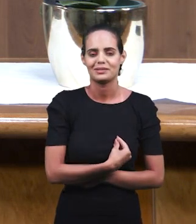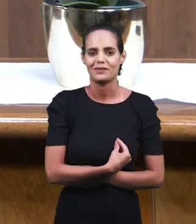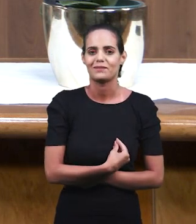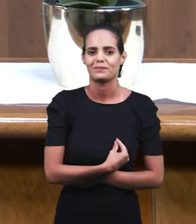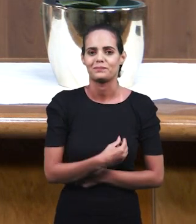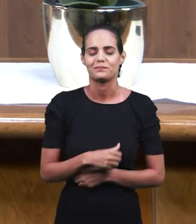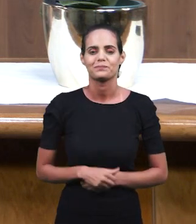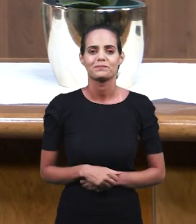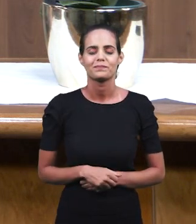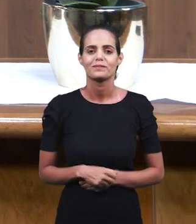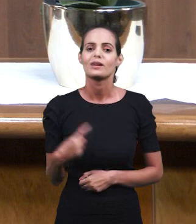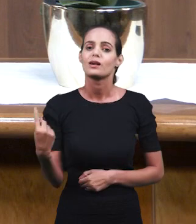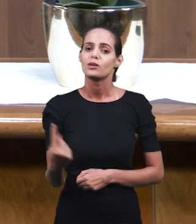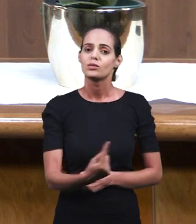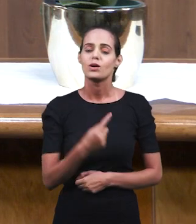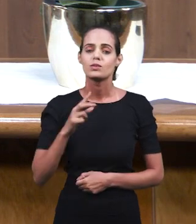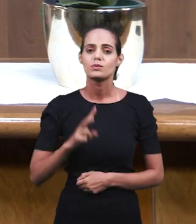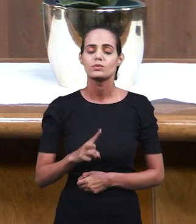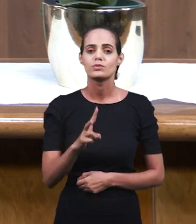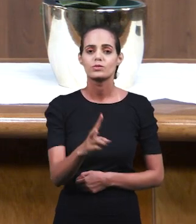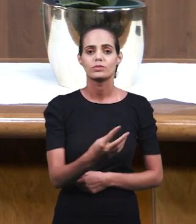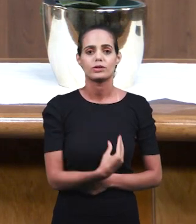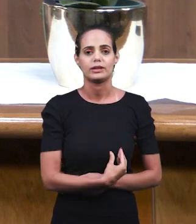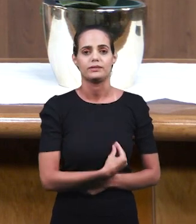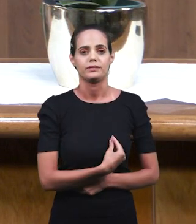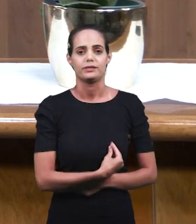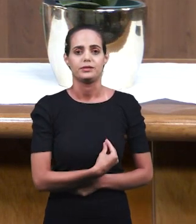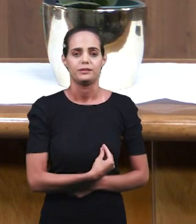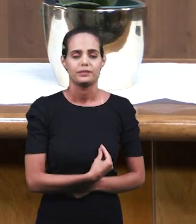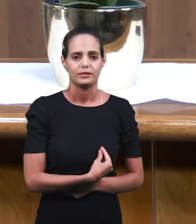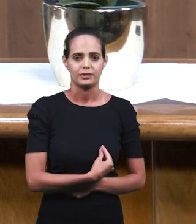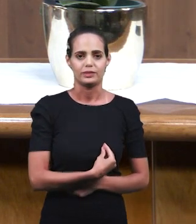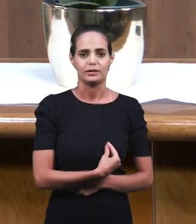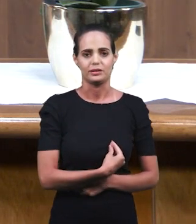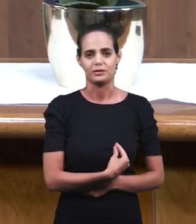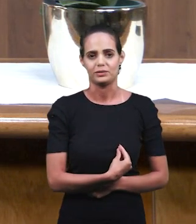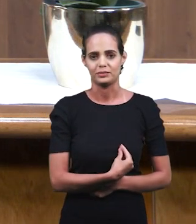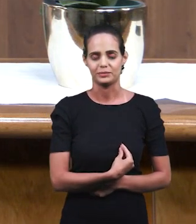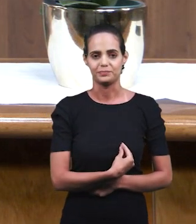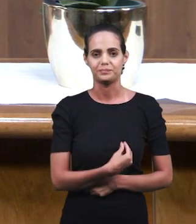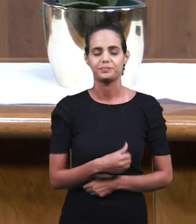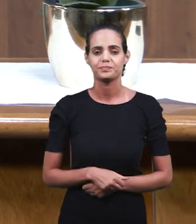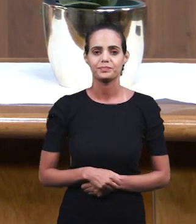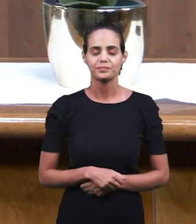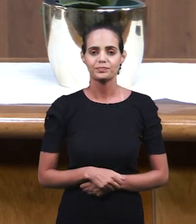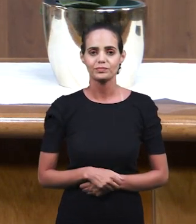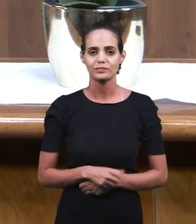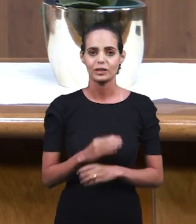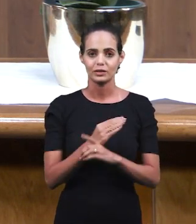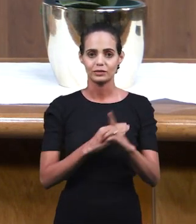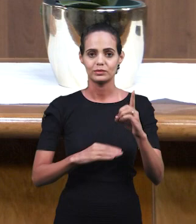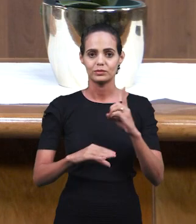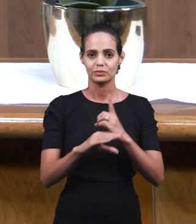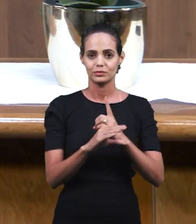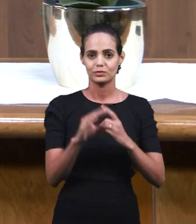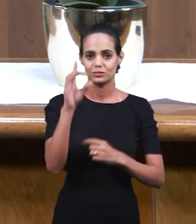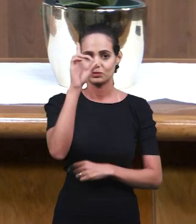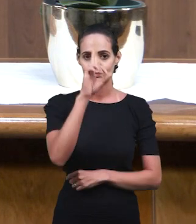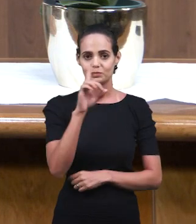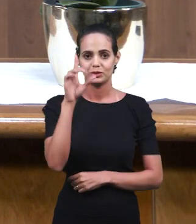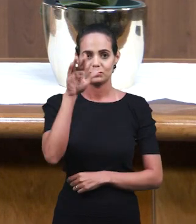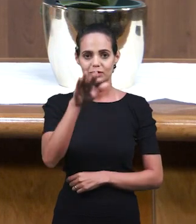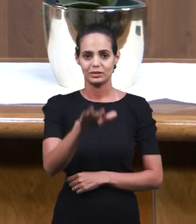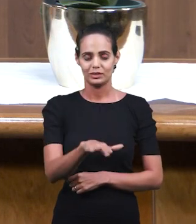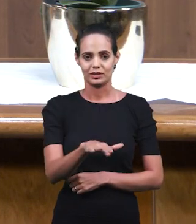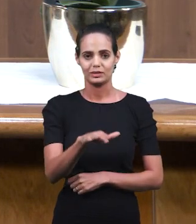continuaremos vivendo essa experiência enquanto o Senhor orientar, transmitindo para os irmãos aos domingos à tarde esse momento, que é um